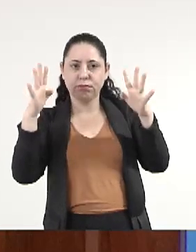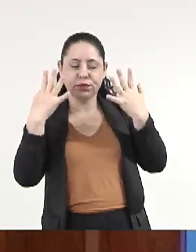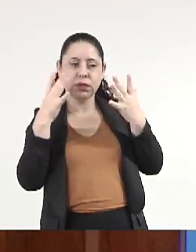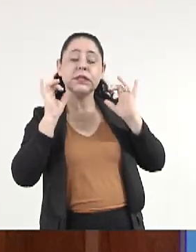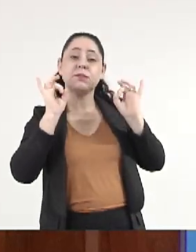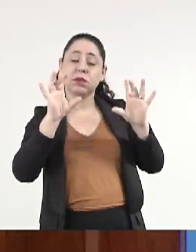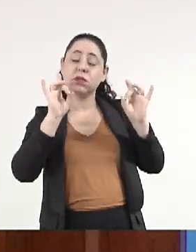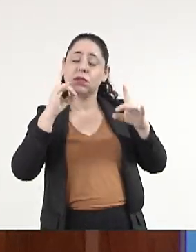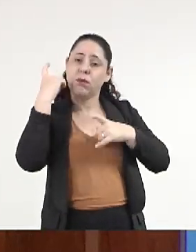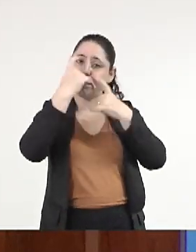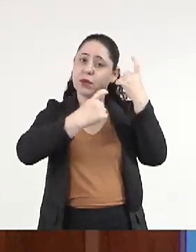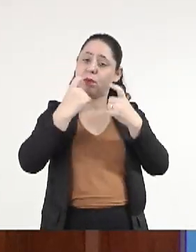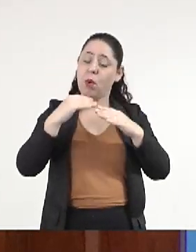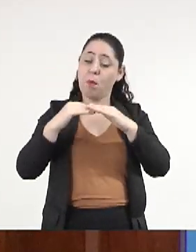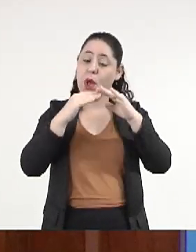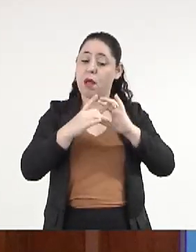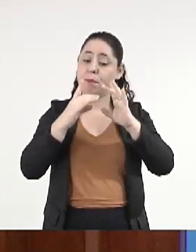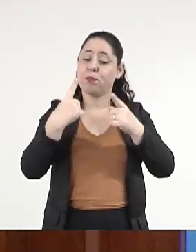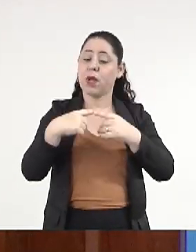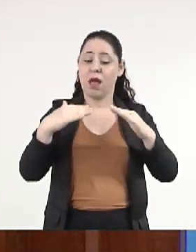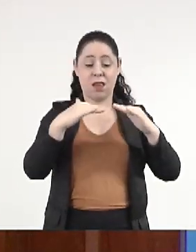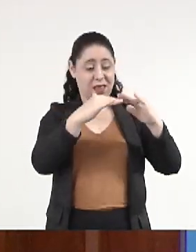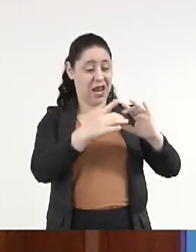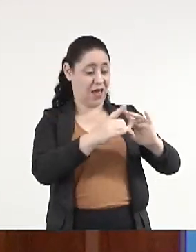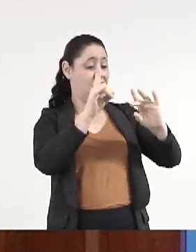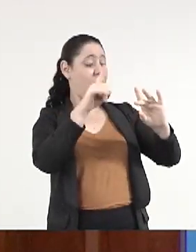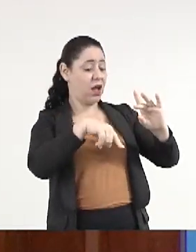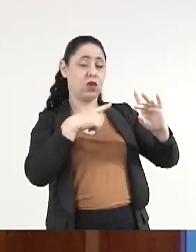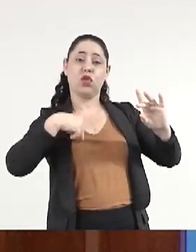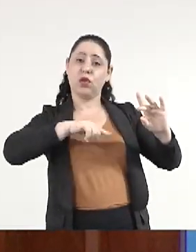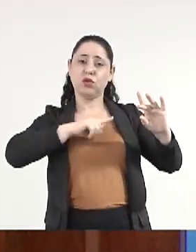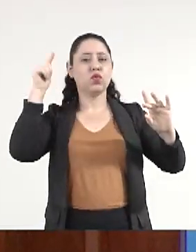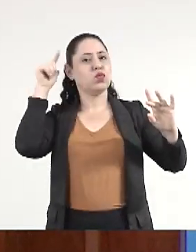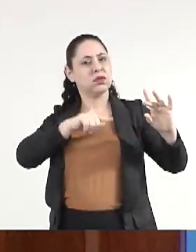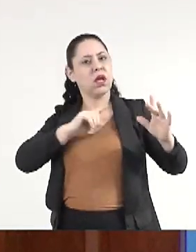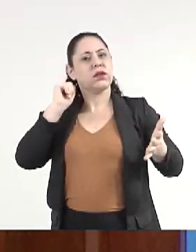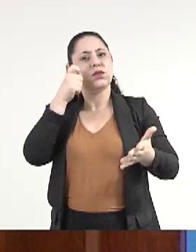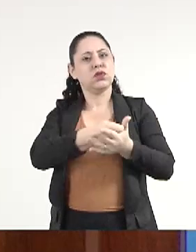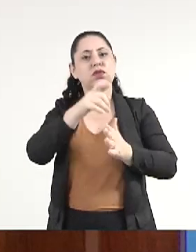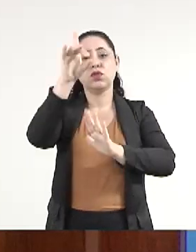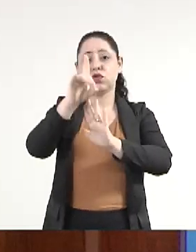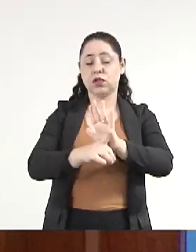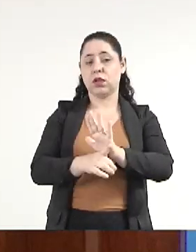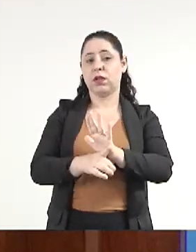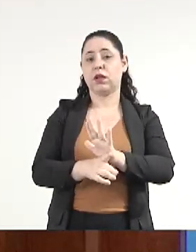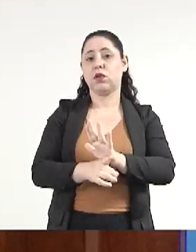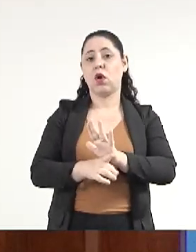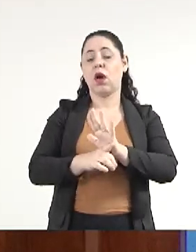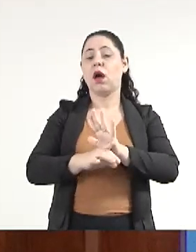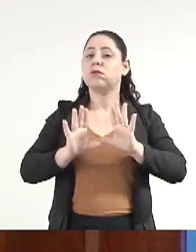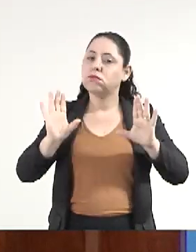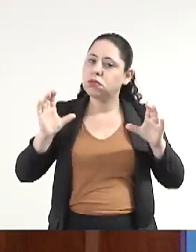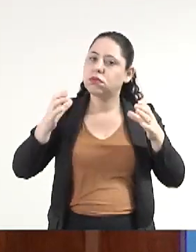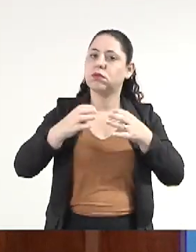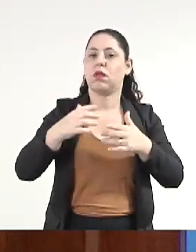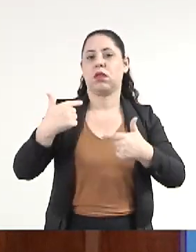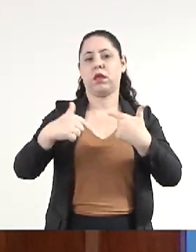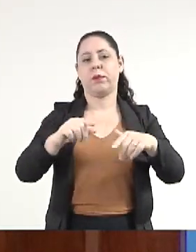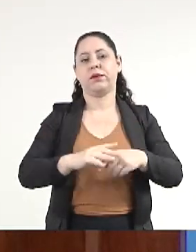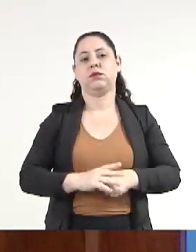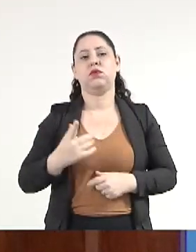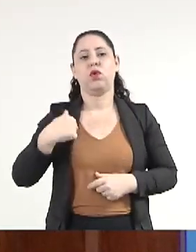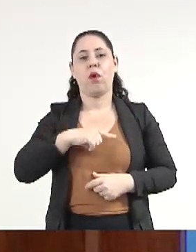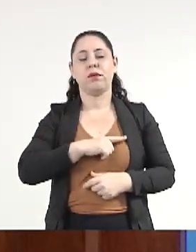sobre a democracia. Porque é pela democracia que a gente consegue garantir direitos a toda a classe trabalhadora.